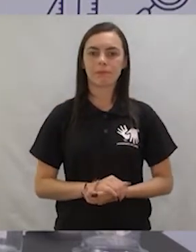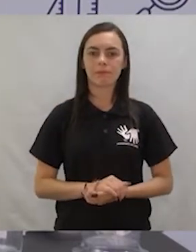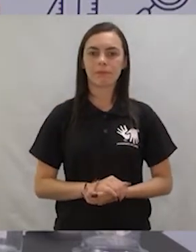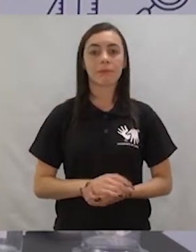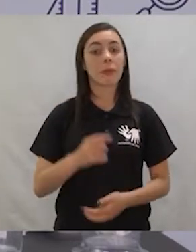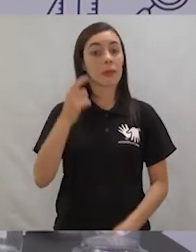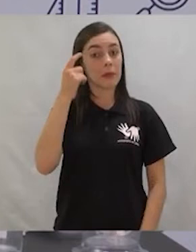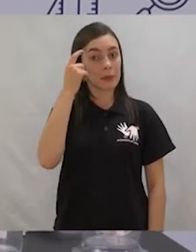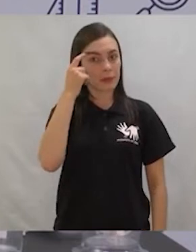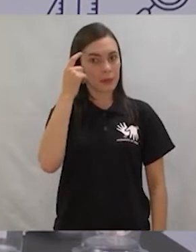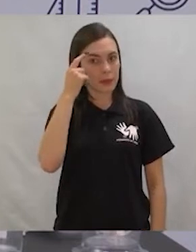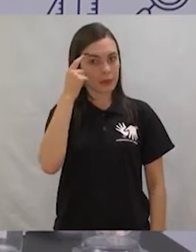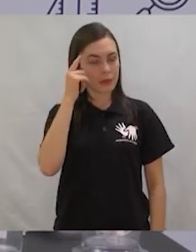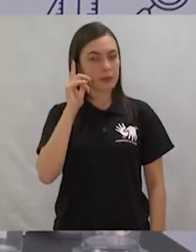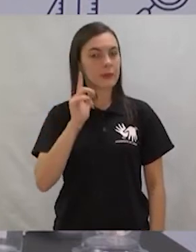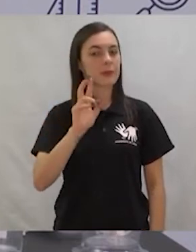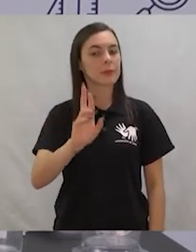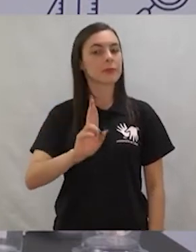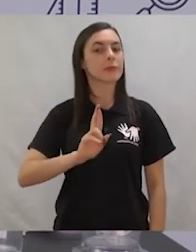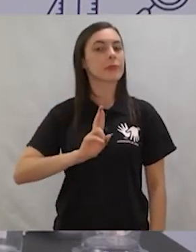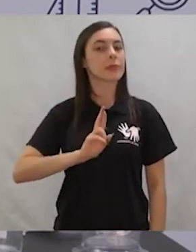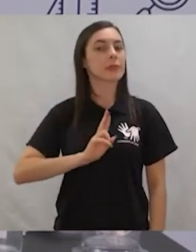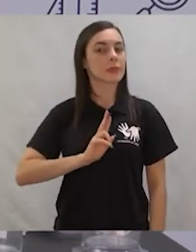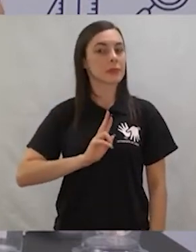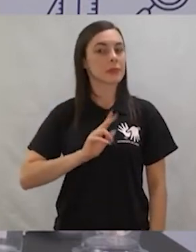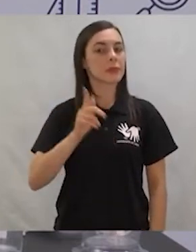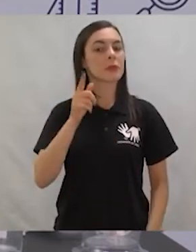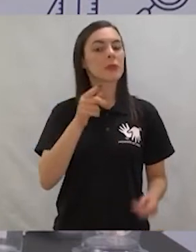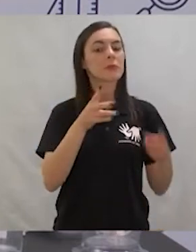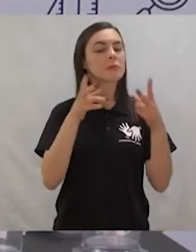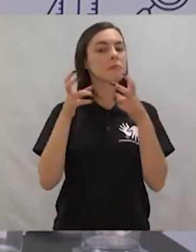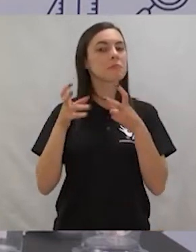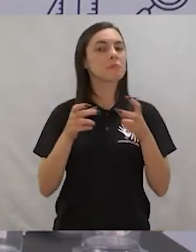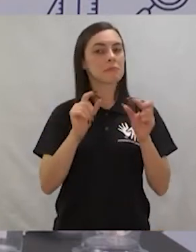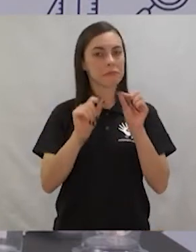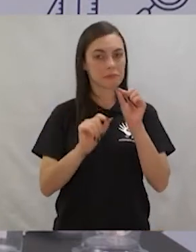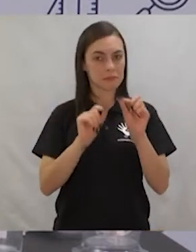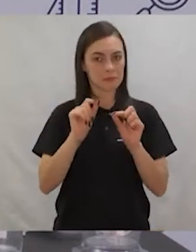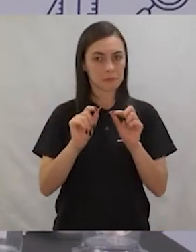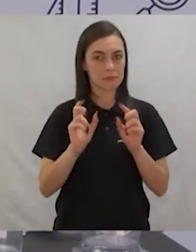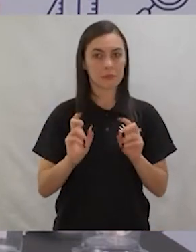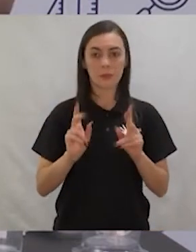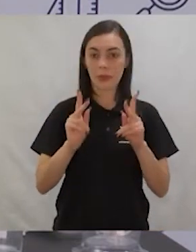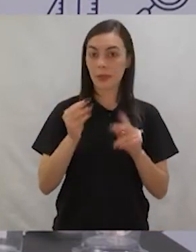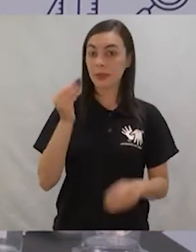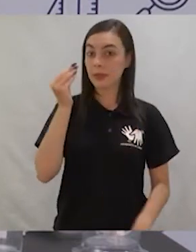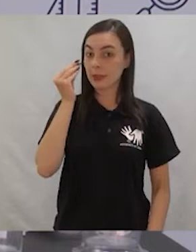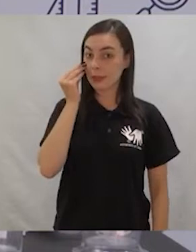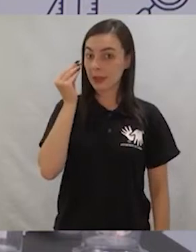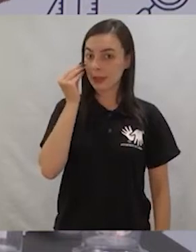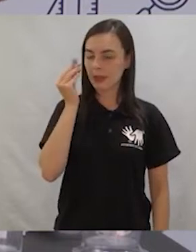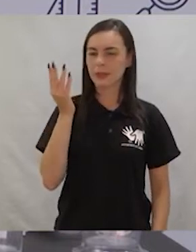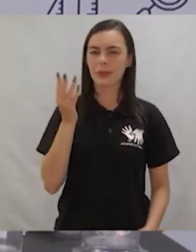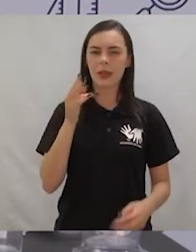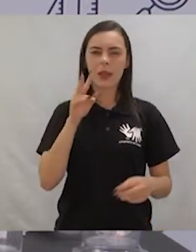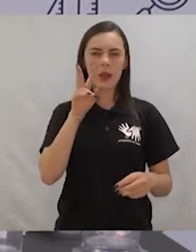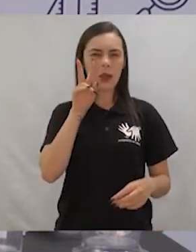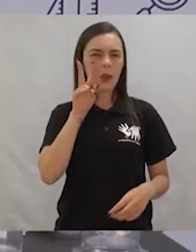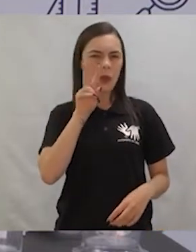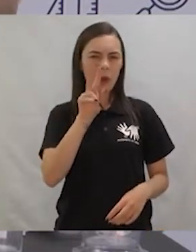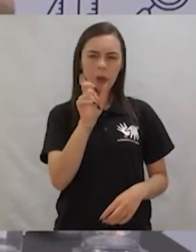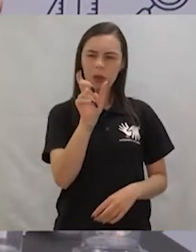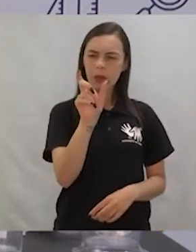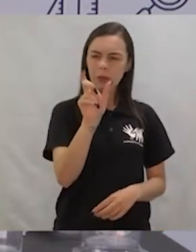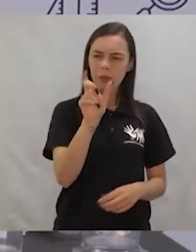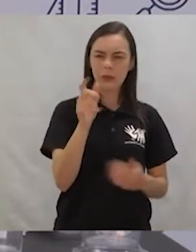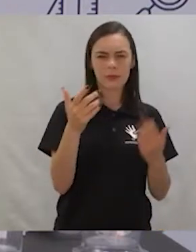momento? Pensa aí, fala que você consegue perceber, tá? Tentem ali, ó, olhar